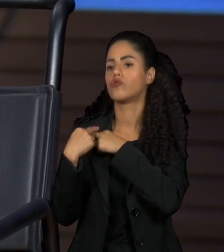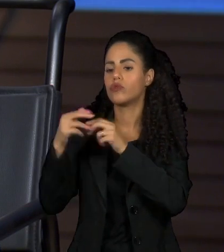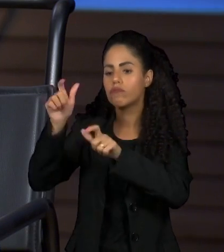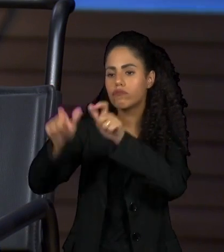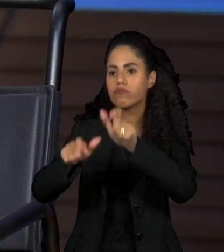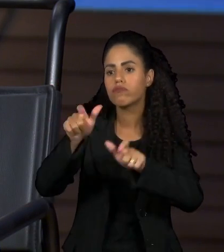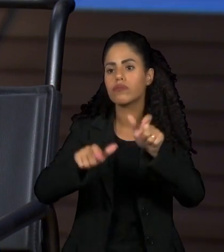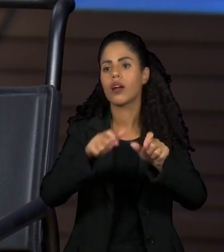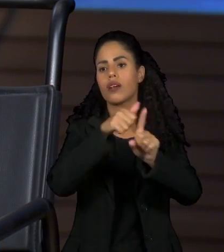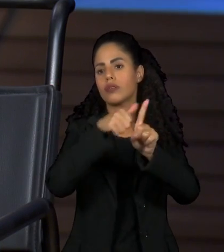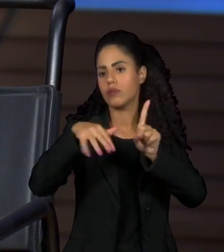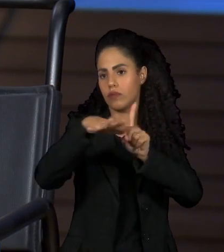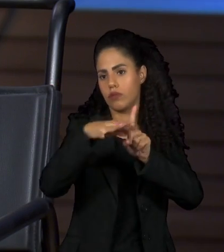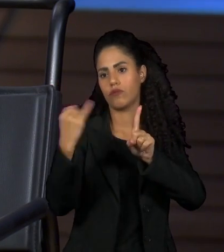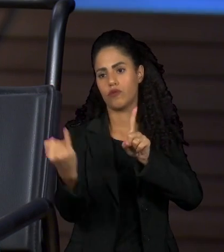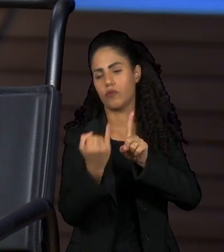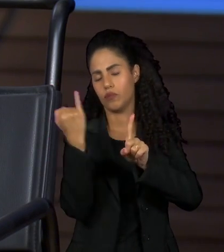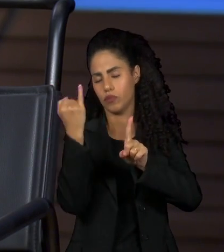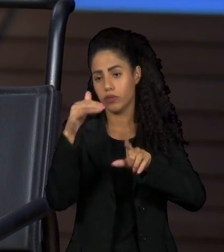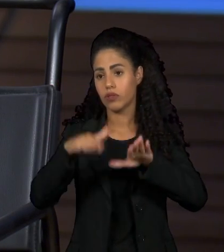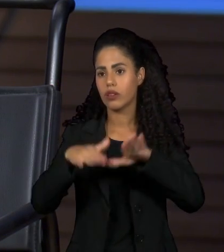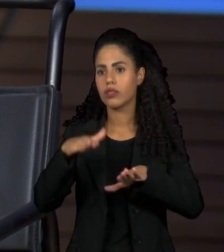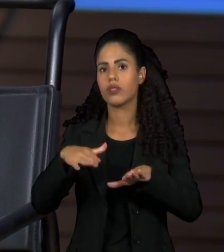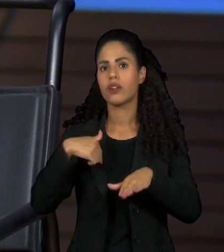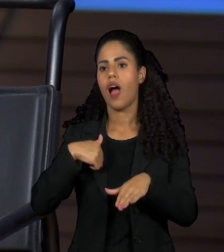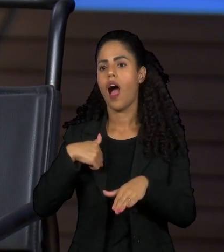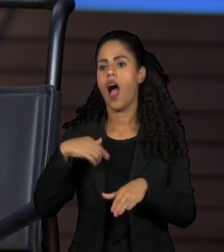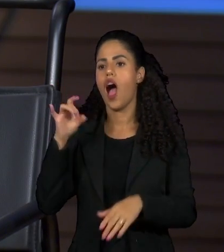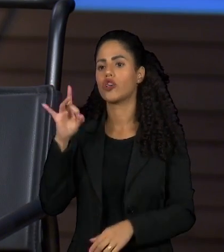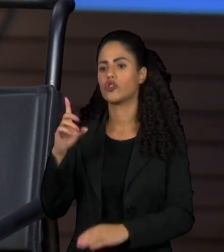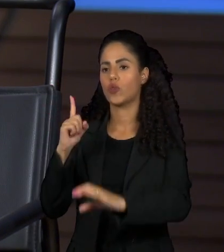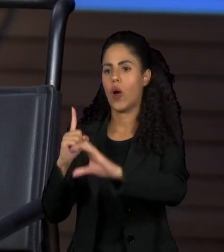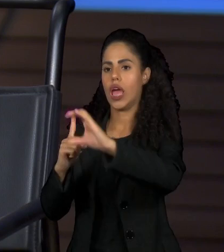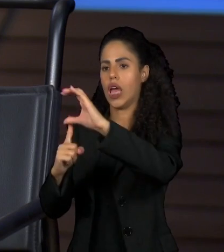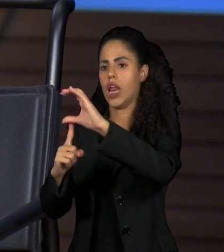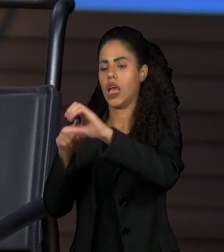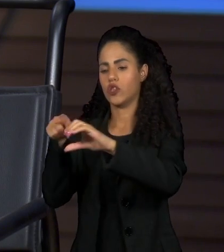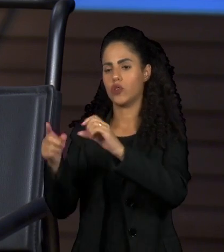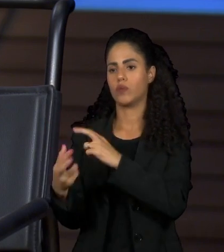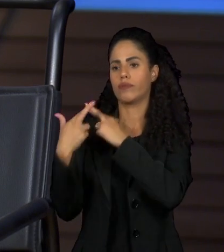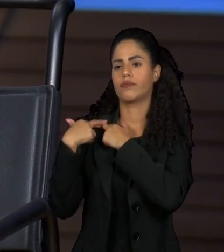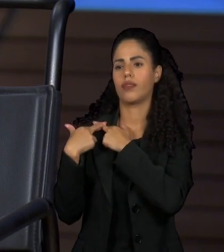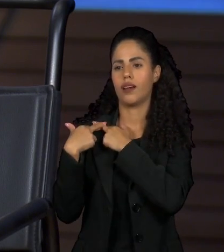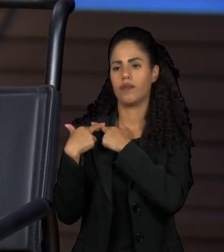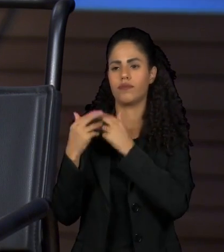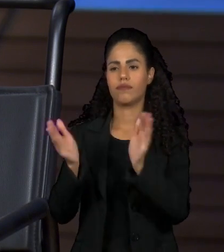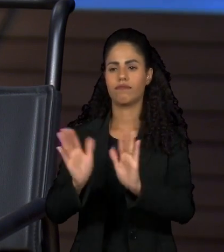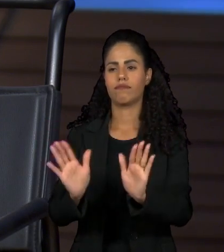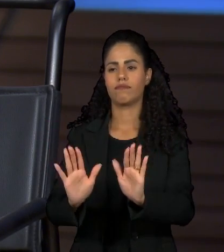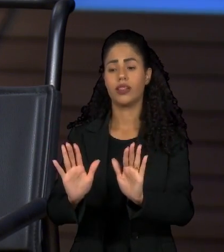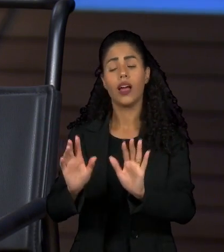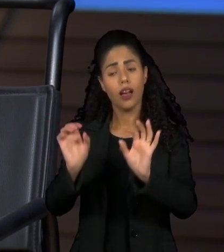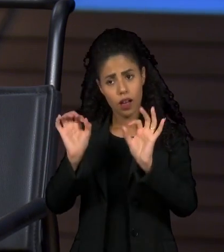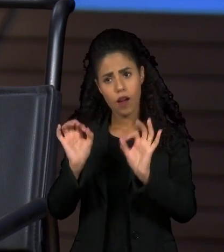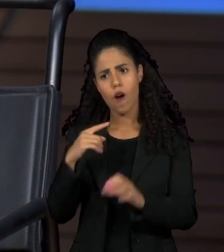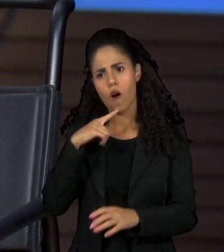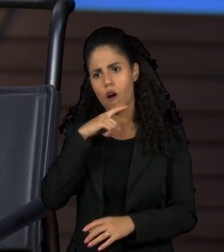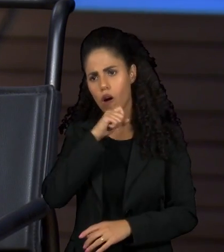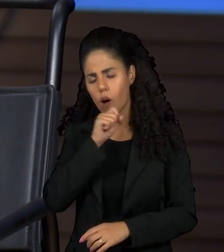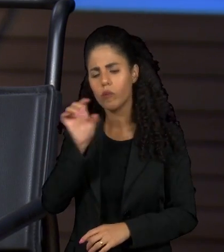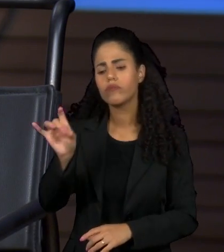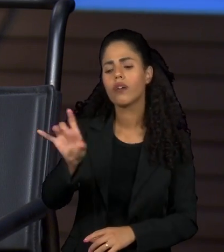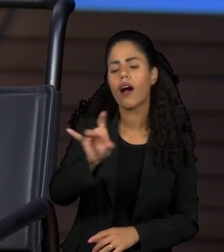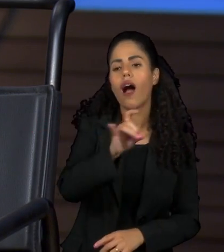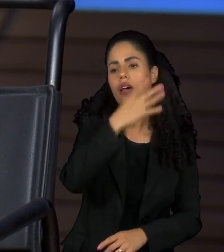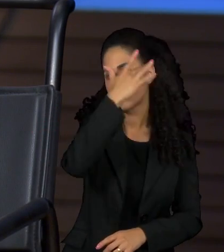da sociedade, né? A gente muitas vezes puxa para o consumidor, né? O consumidor, claro, ele tem o papel dele, é importante ele se